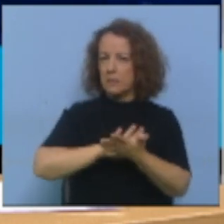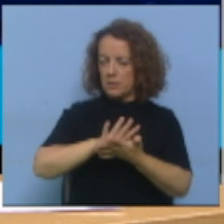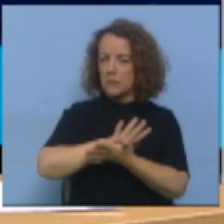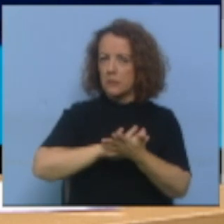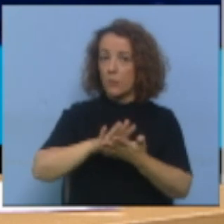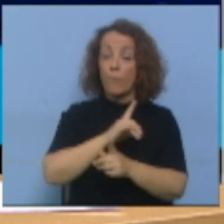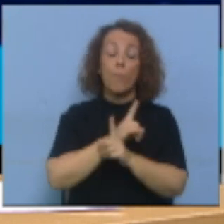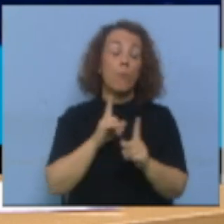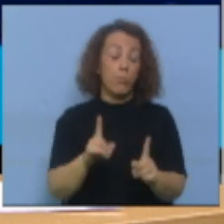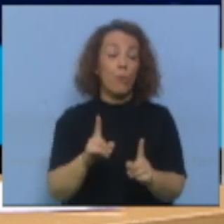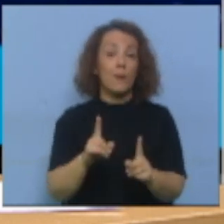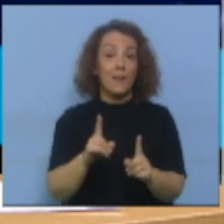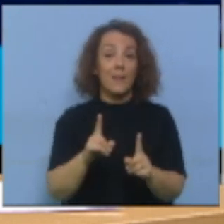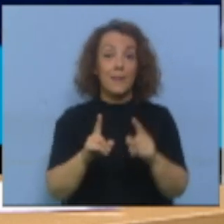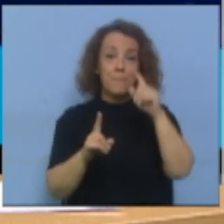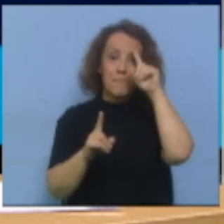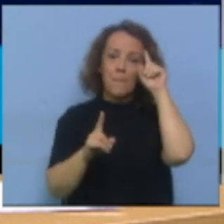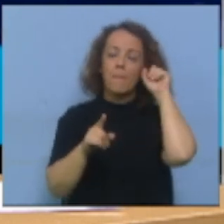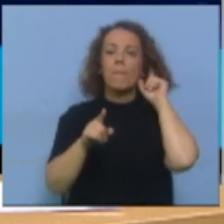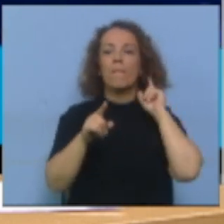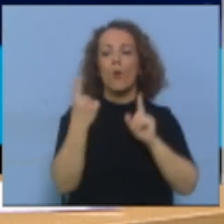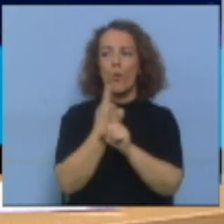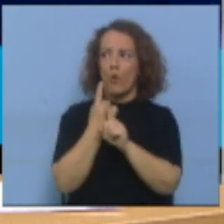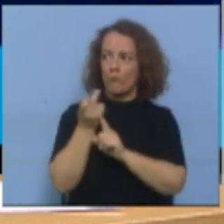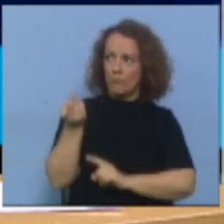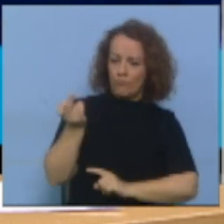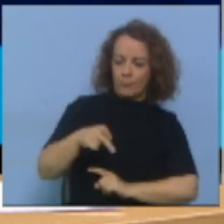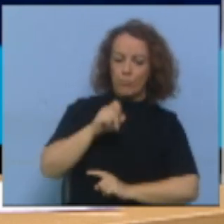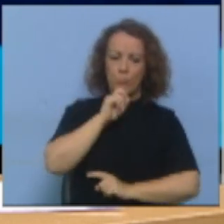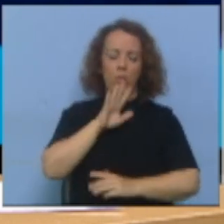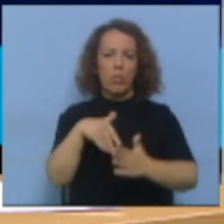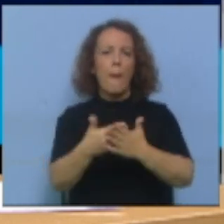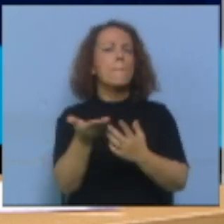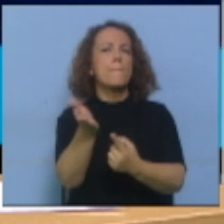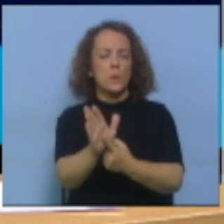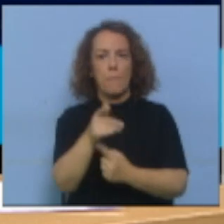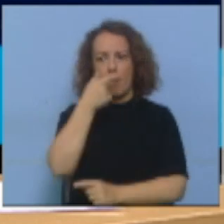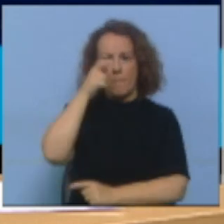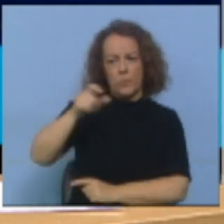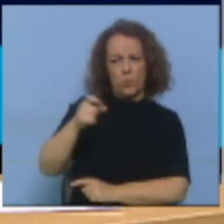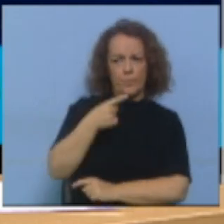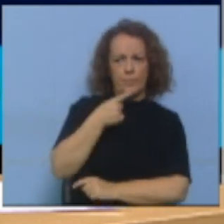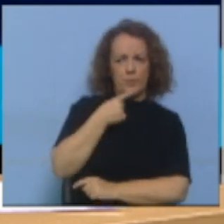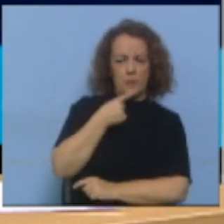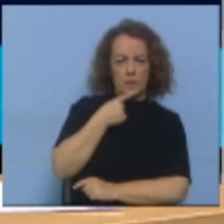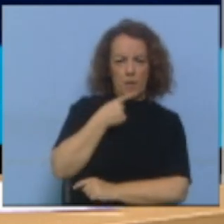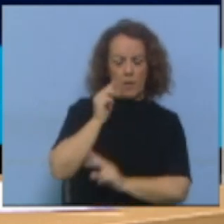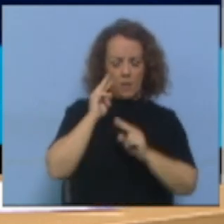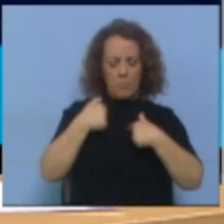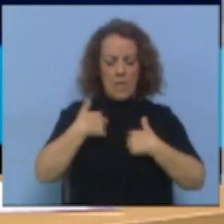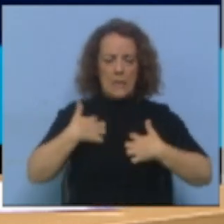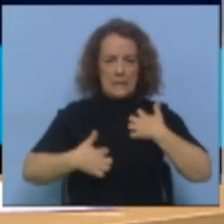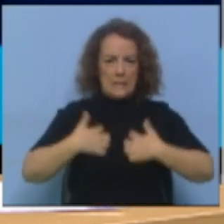forma patológica de lidar com as questões. Isto é, a pessoa percebe que está com